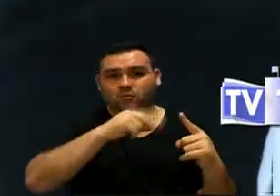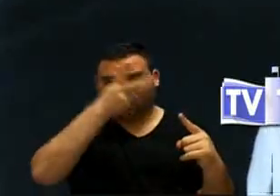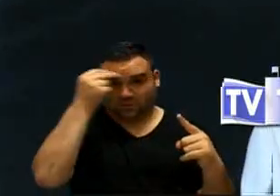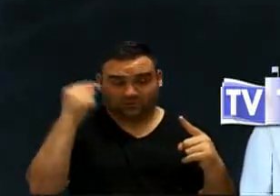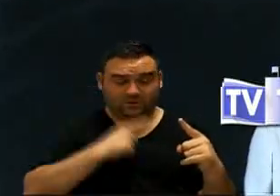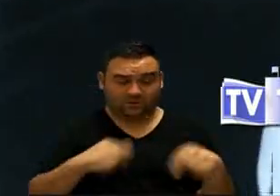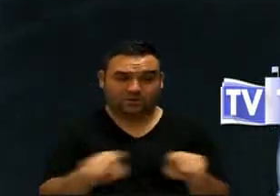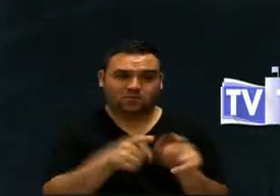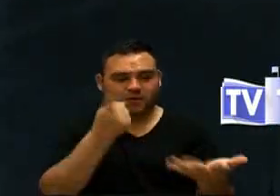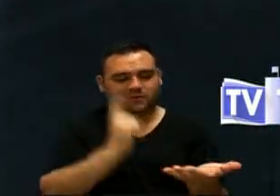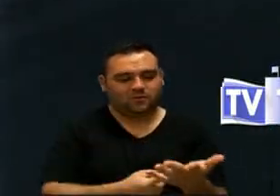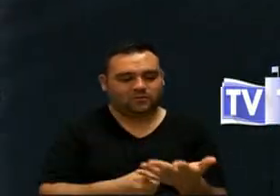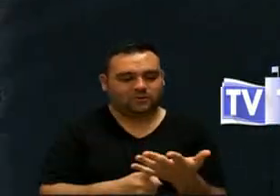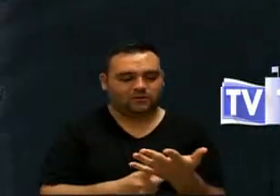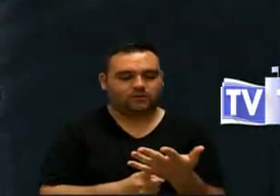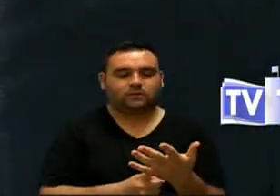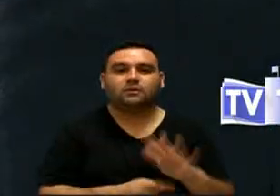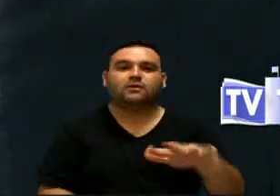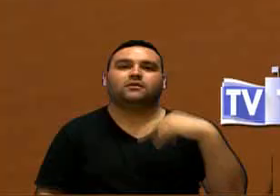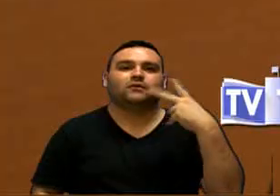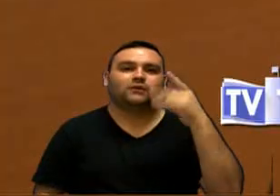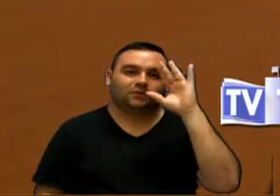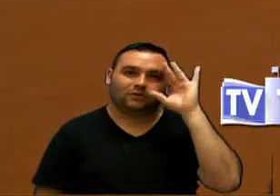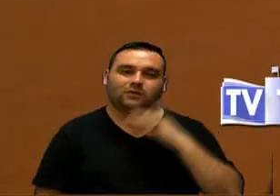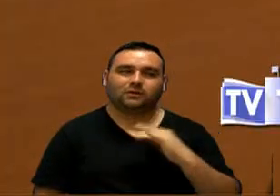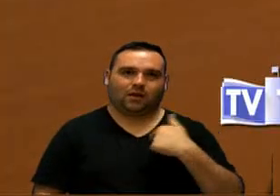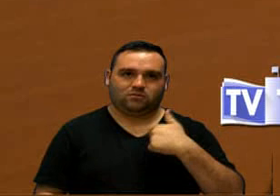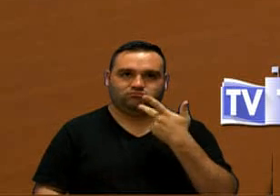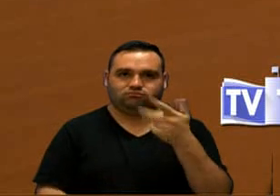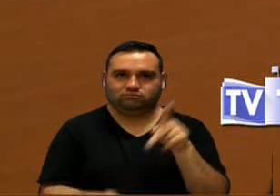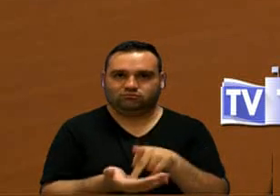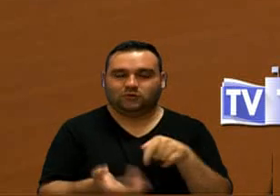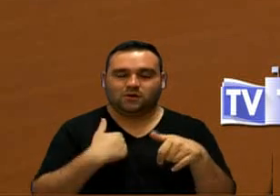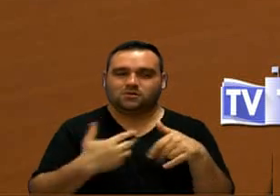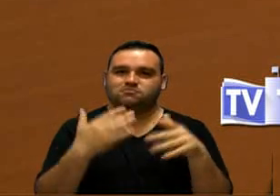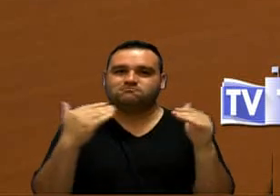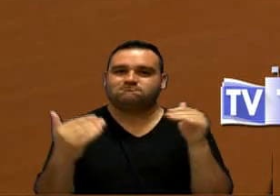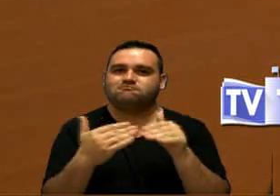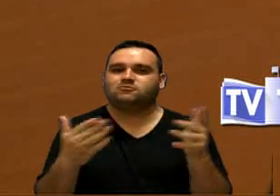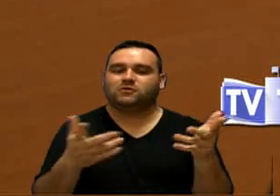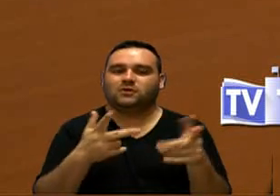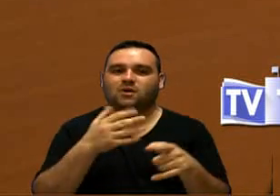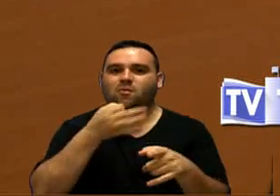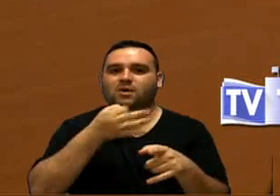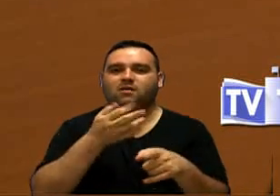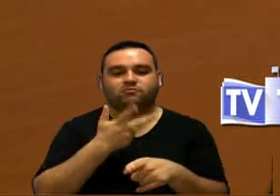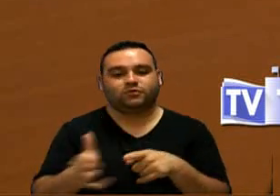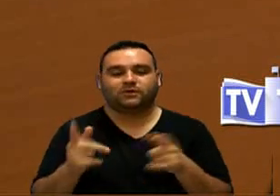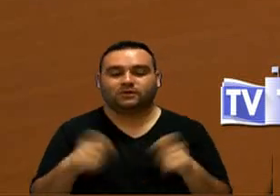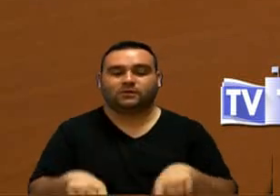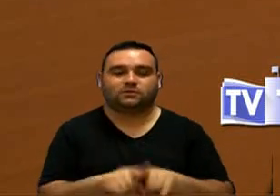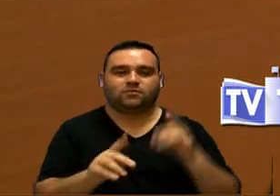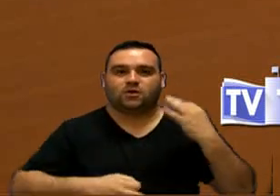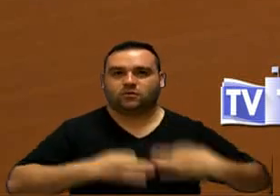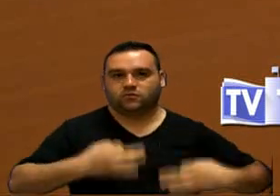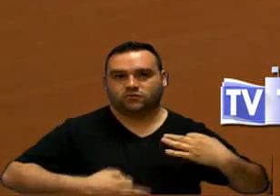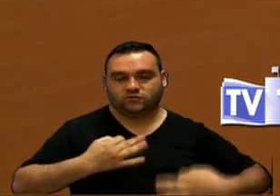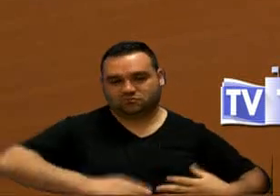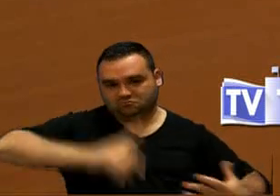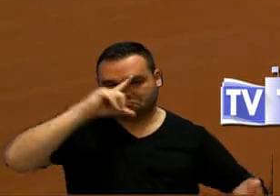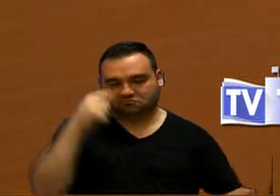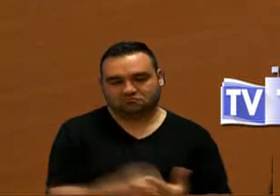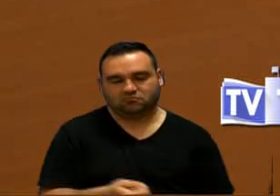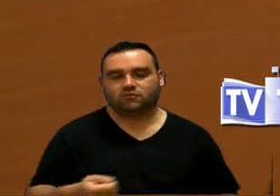prefeito e fazer a negociação. Vereador Yara, eu, na verdade, estava convencido de derrubar o veto e que a justiça